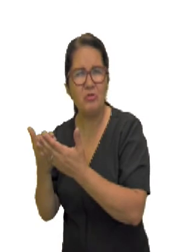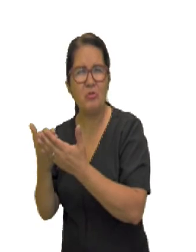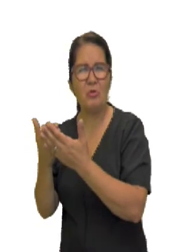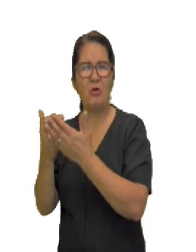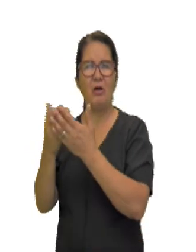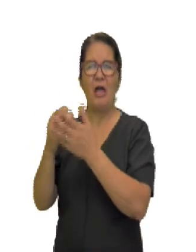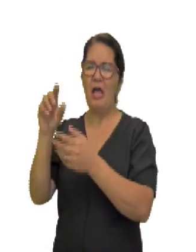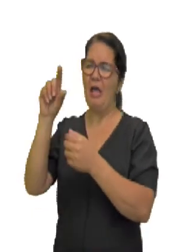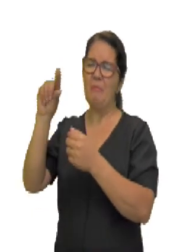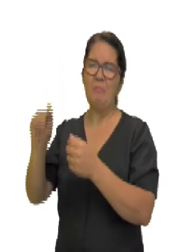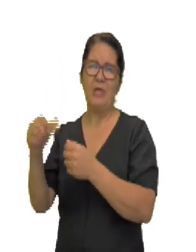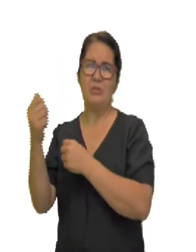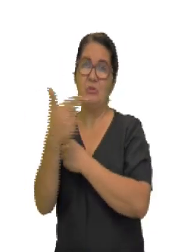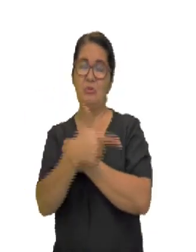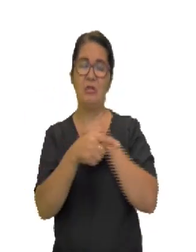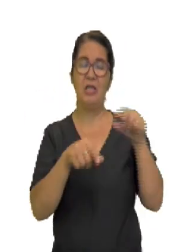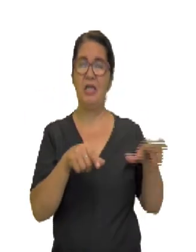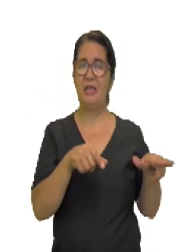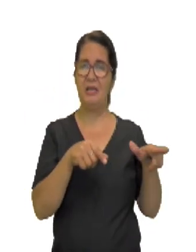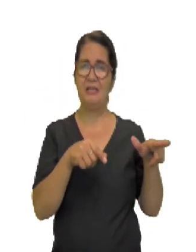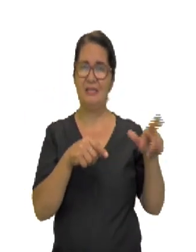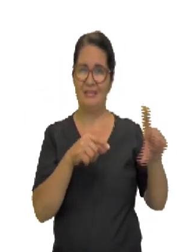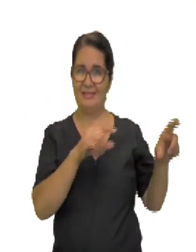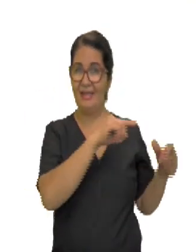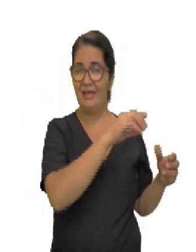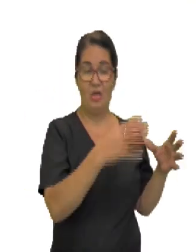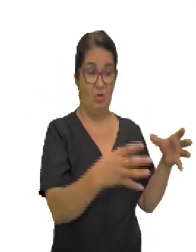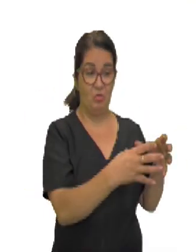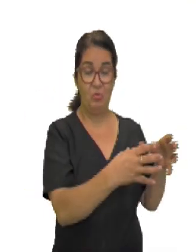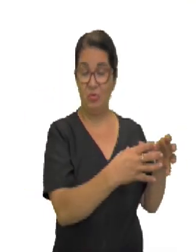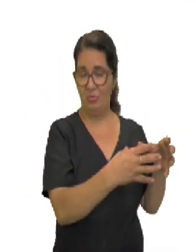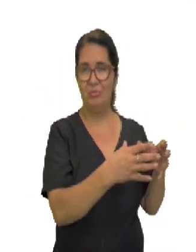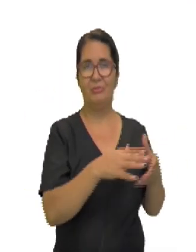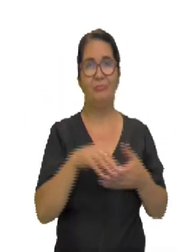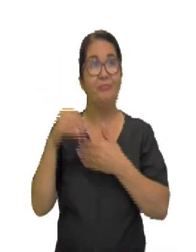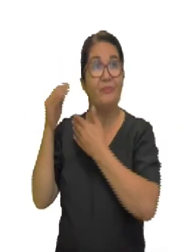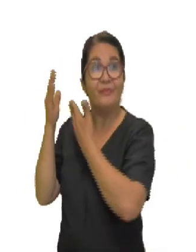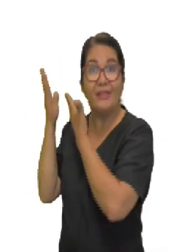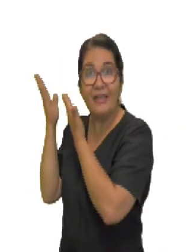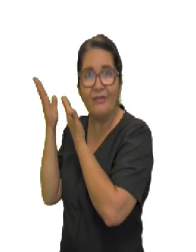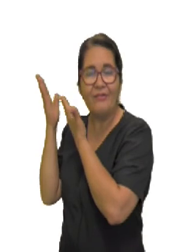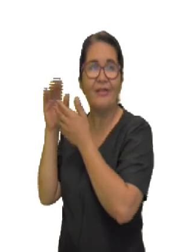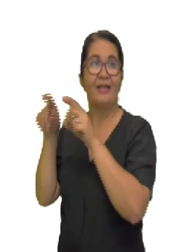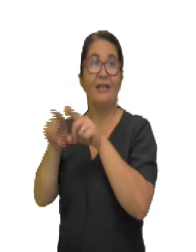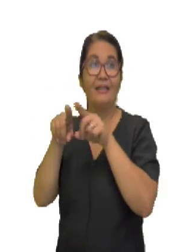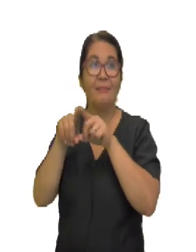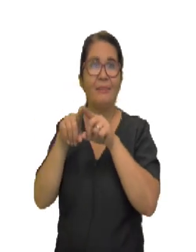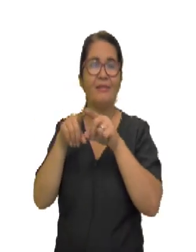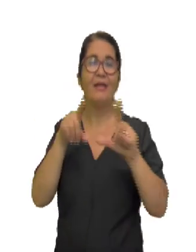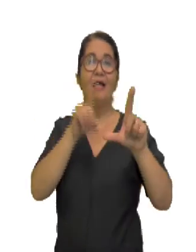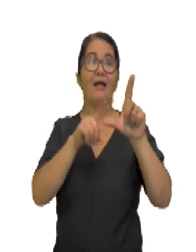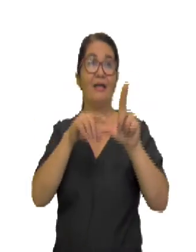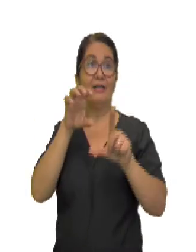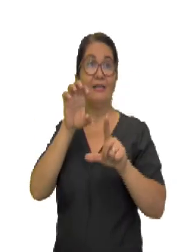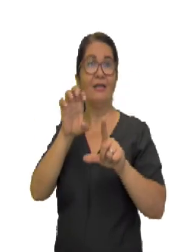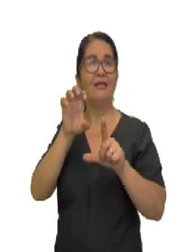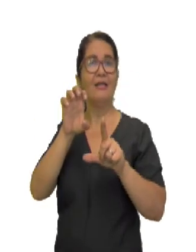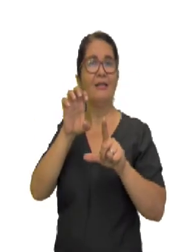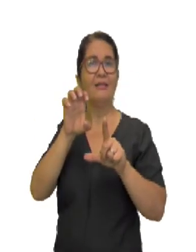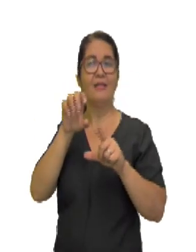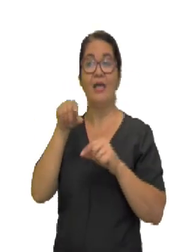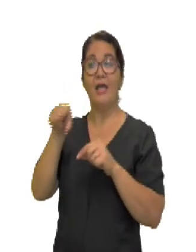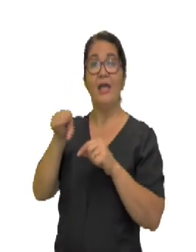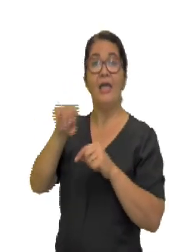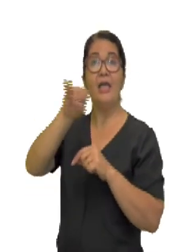mais esforçado do que eu. Olha, percebam então aqui, estudantes, que há